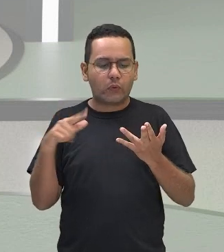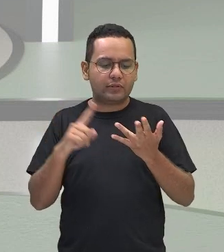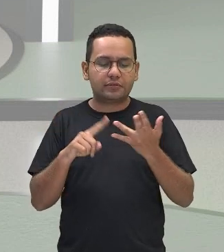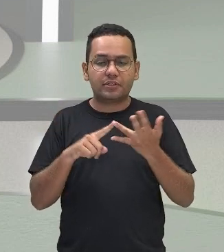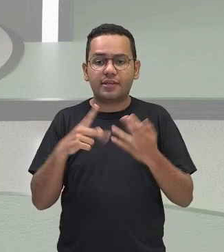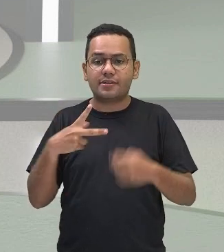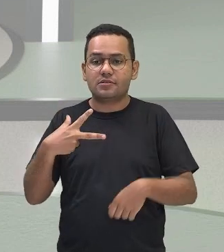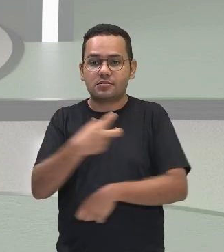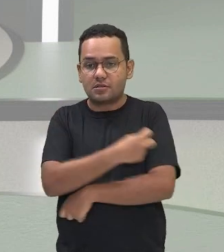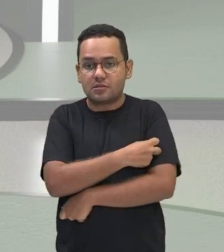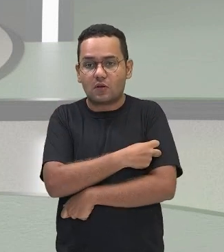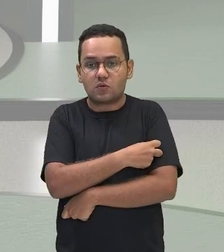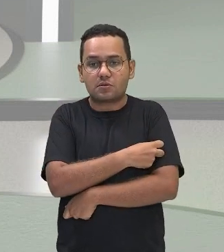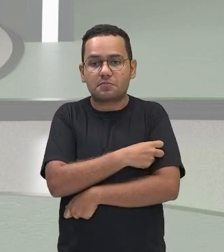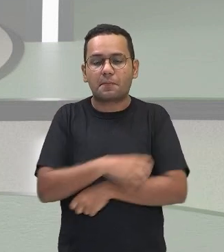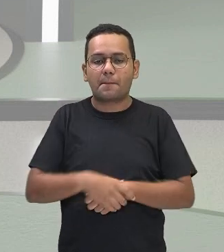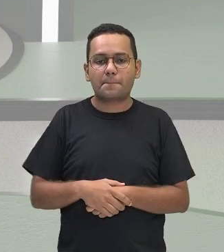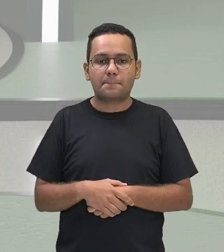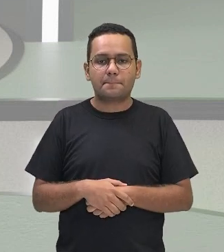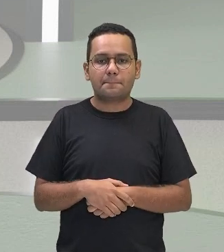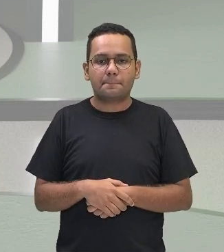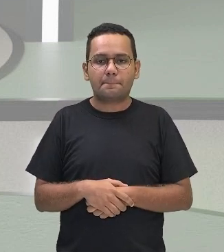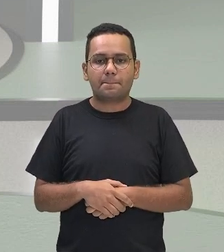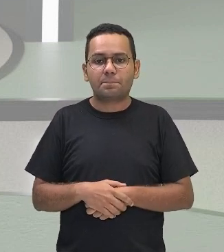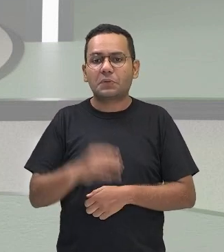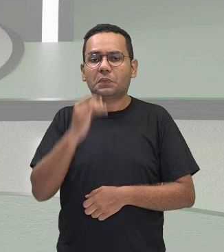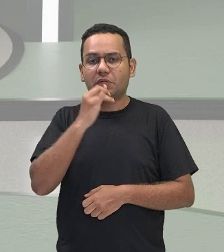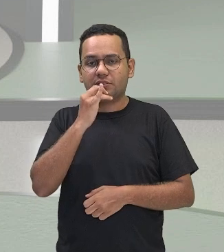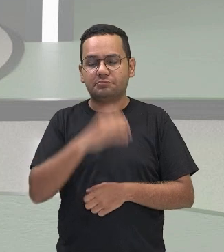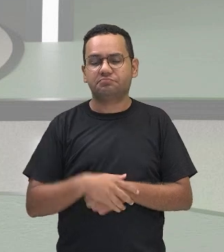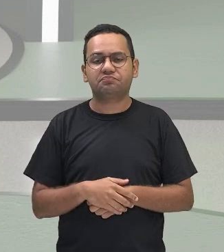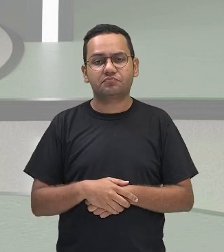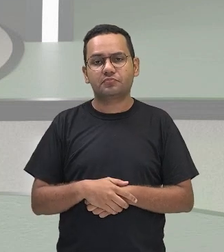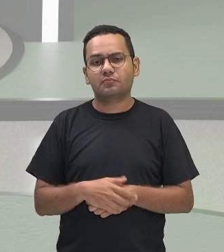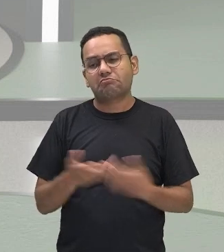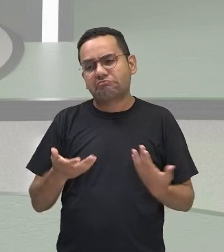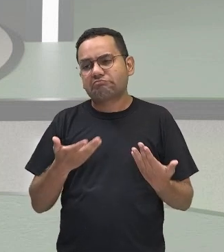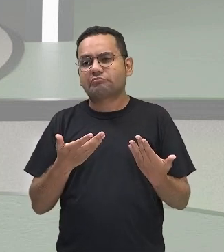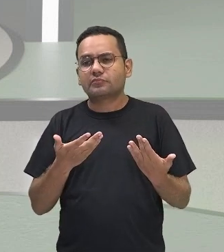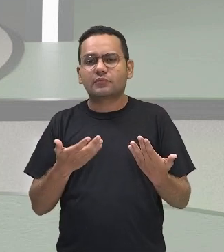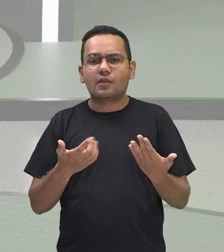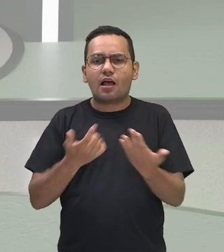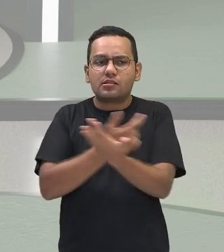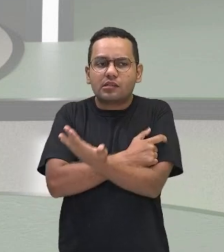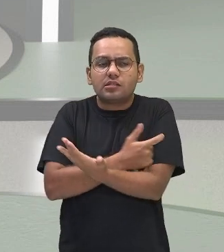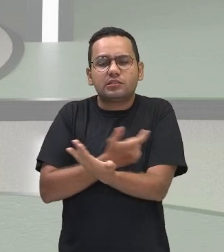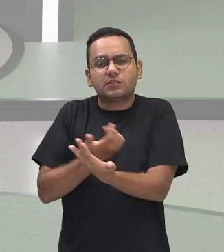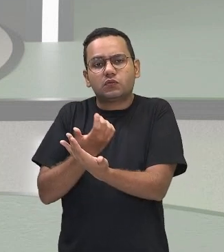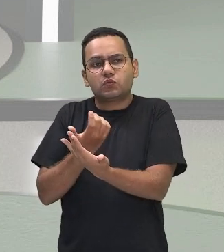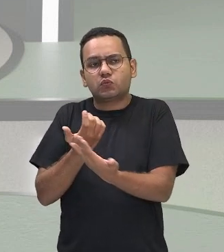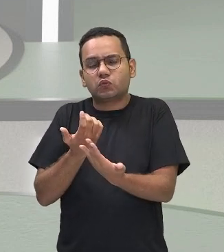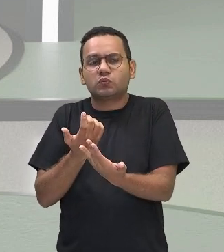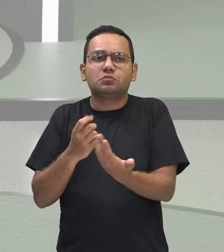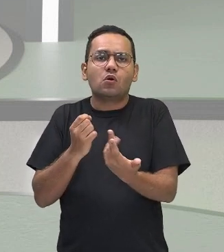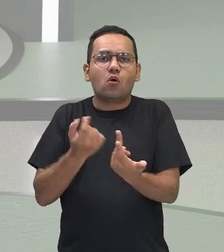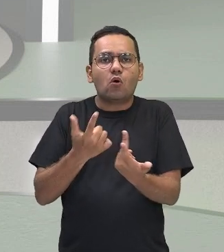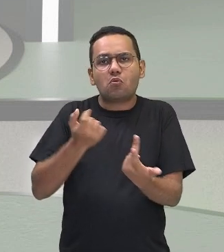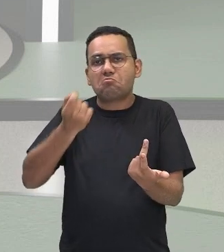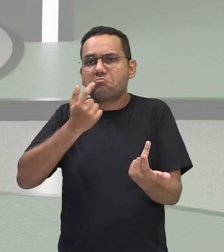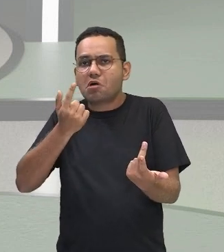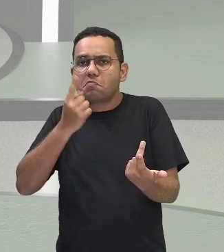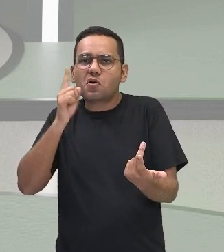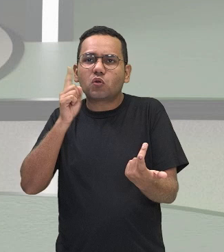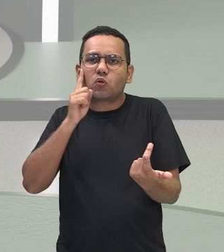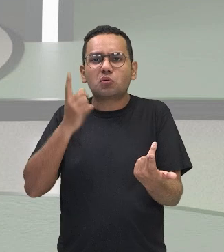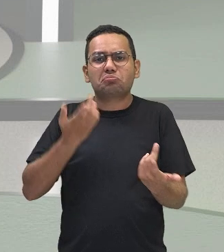uma outra alternativa, por exemplo, a mulher não quer usar o adesivo, também não quer tomar a pílula diariamente, né?